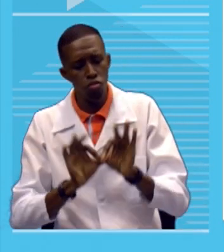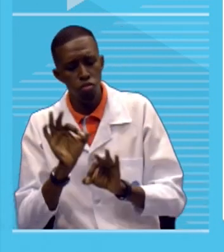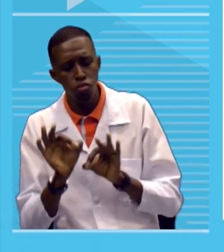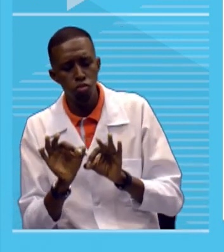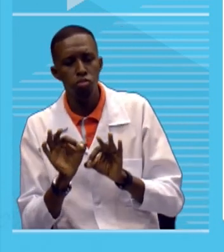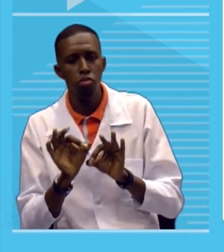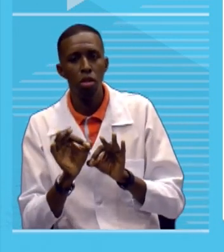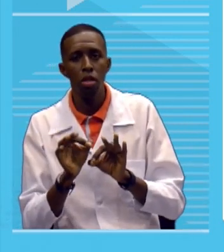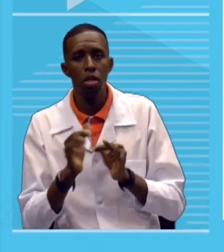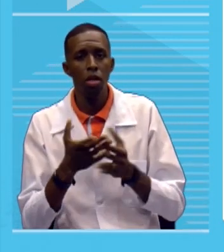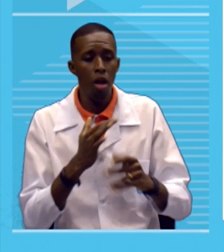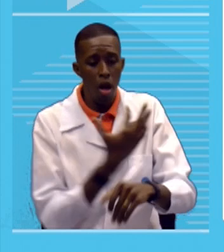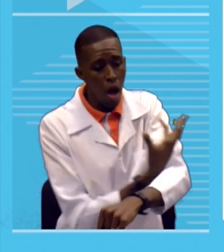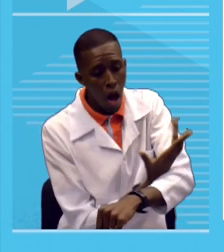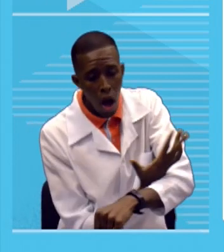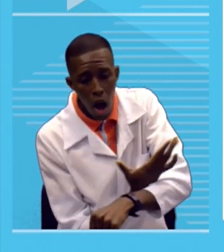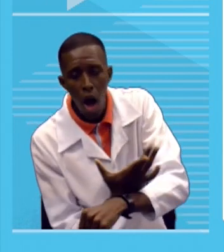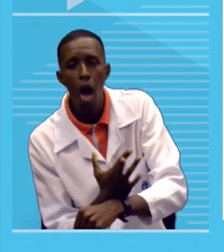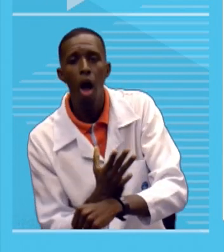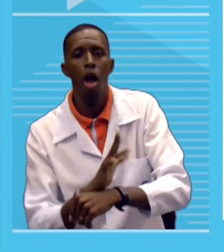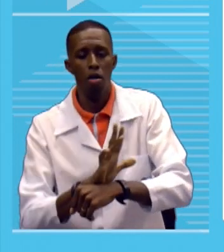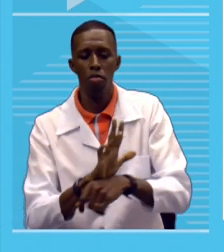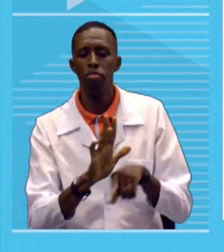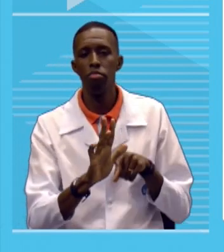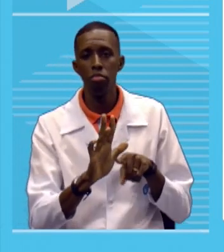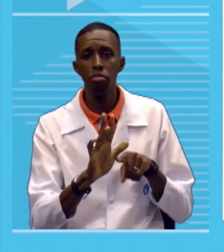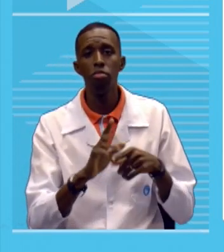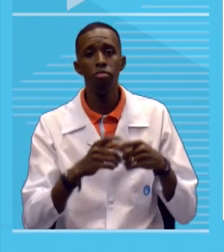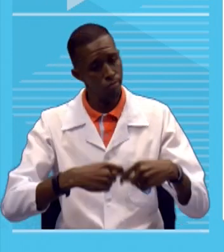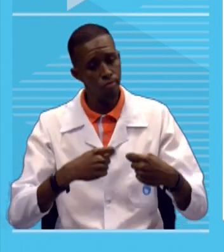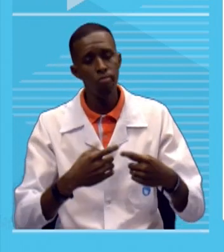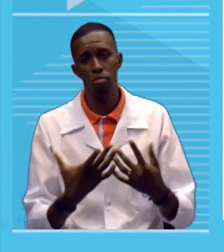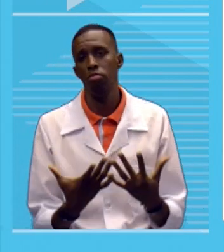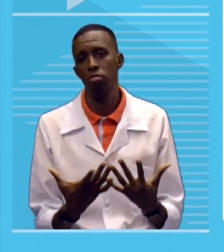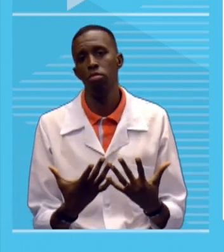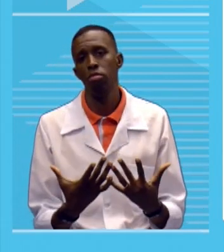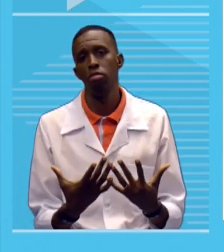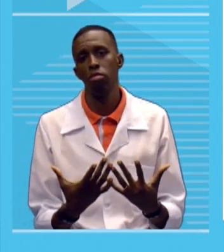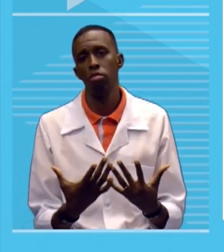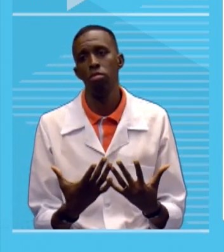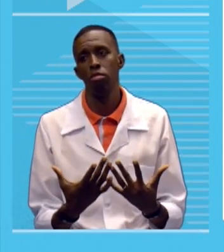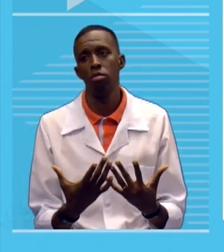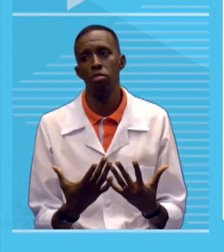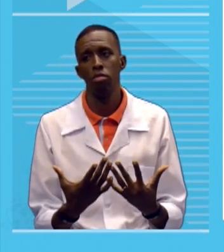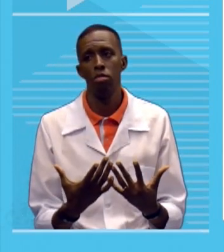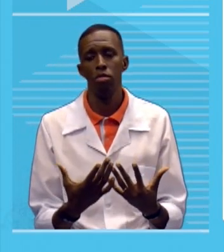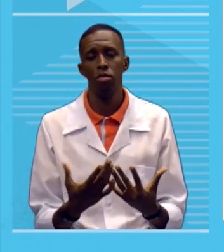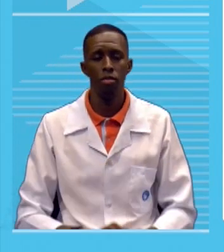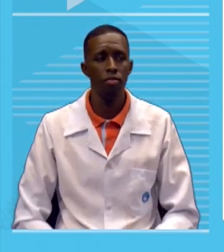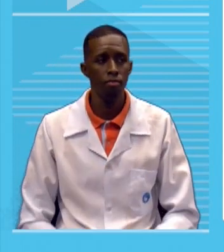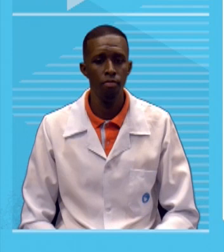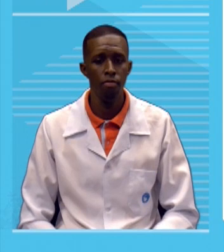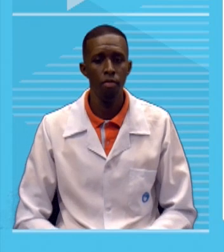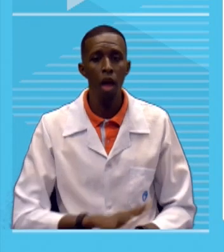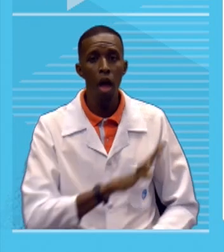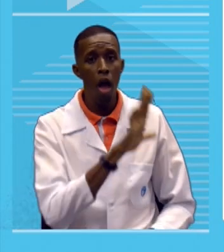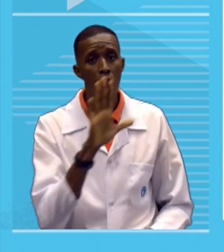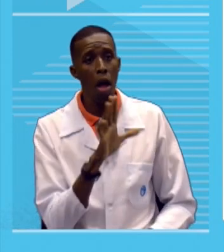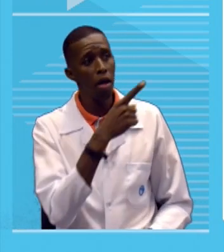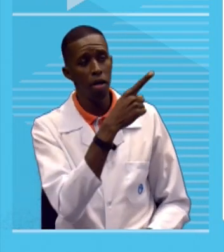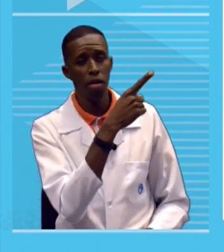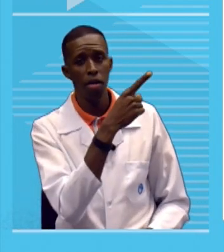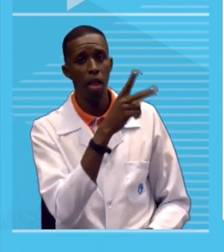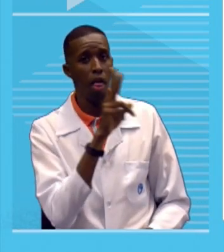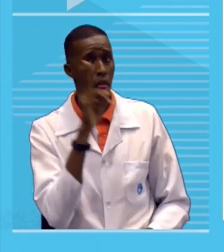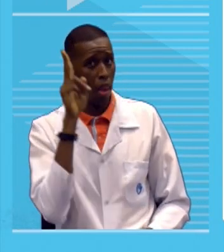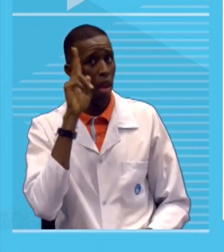precisa falar dessas cidades, dessas desigualdades sociais. Eu mostrei a vocês essa fotografia na última aula, em que